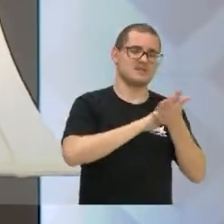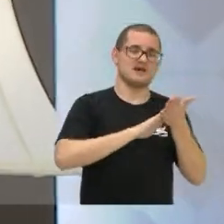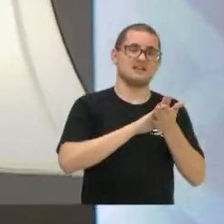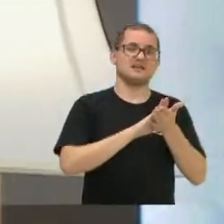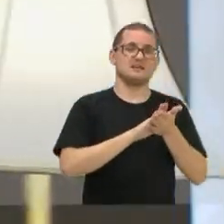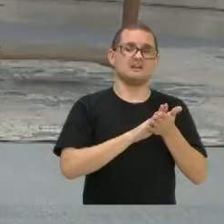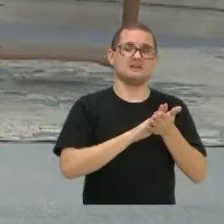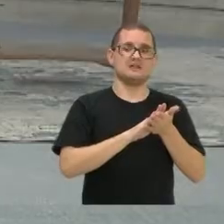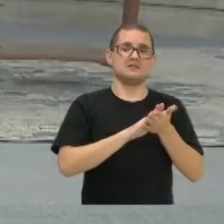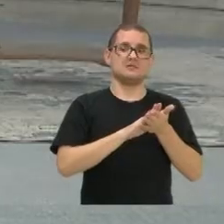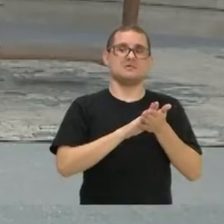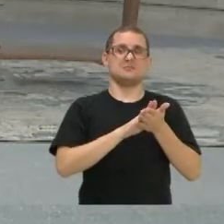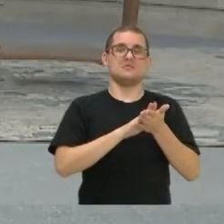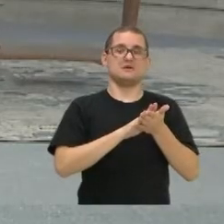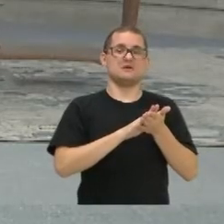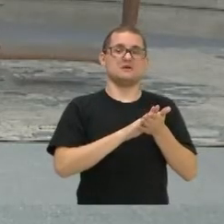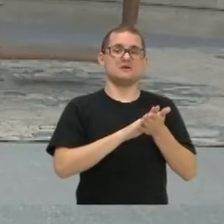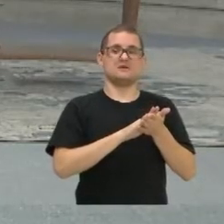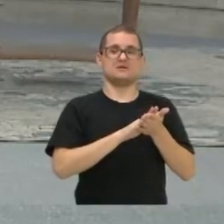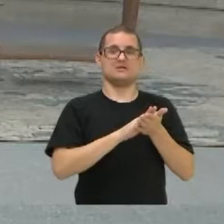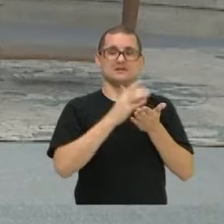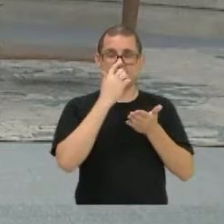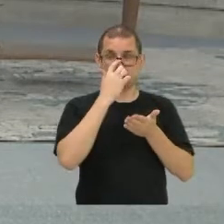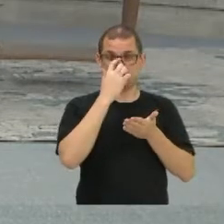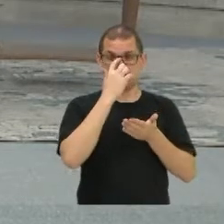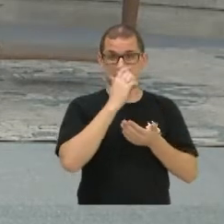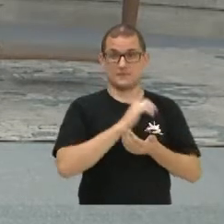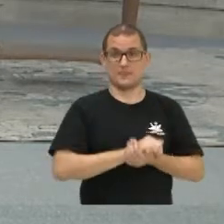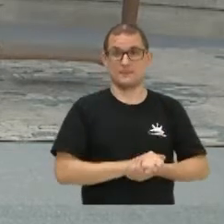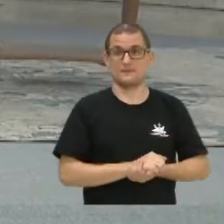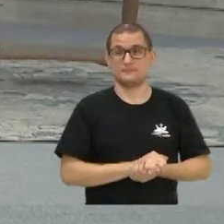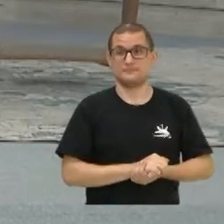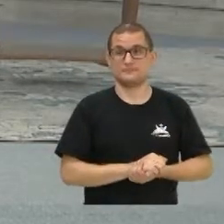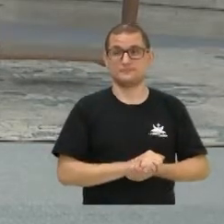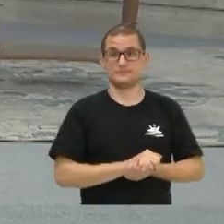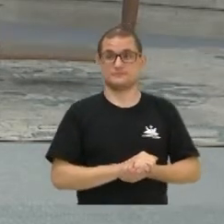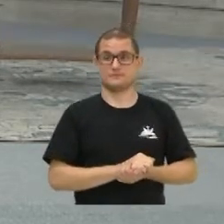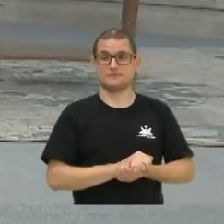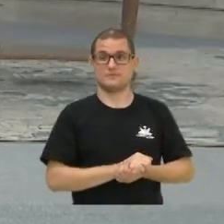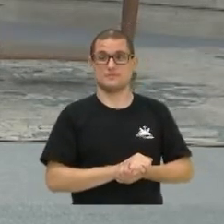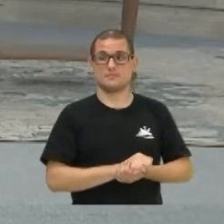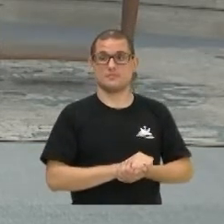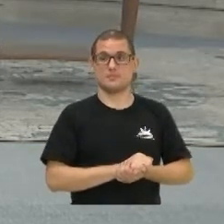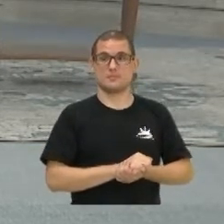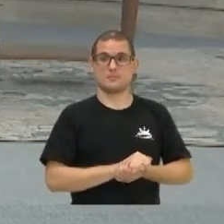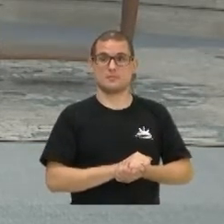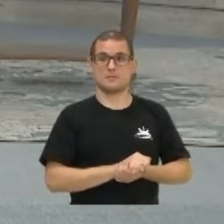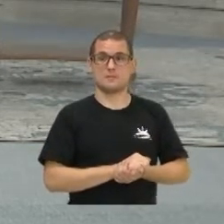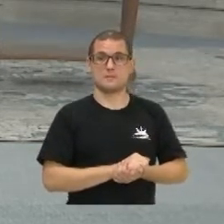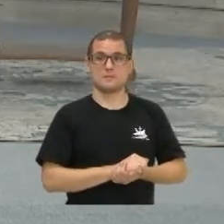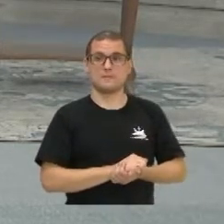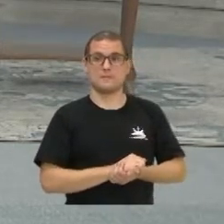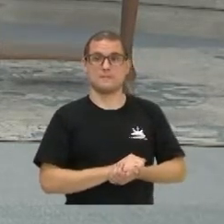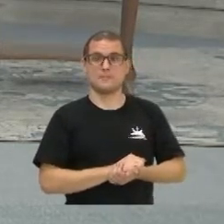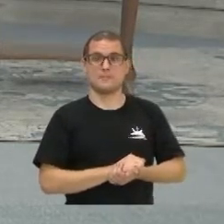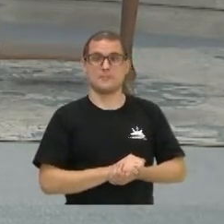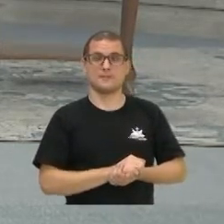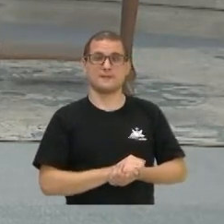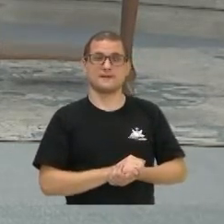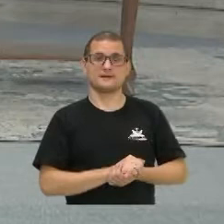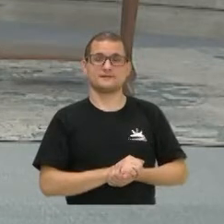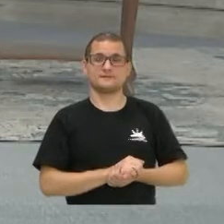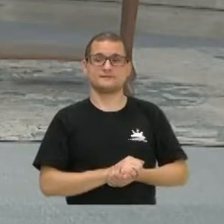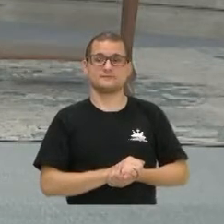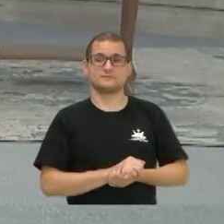vida de yavé da pela de la vida de haver o deuses armas falou para quem para acabar